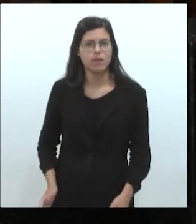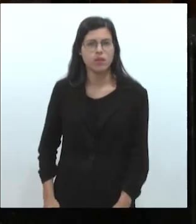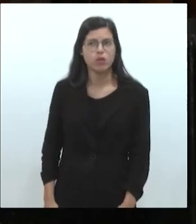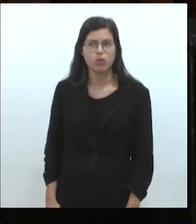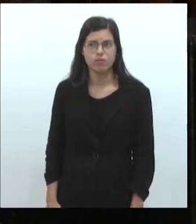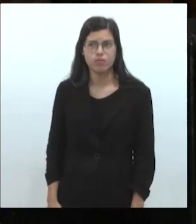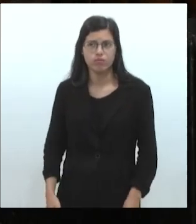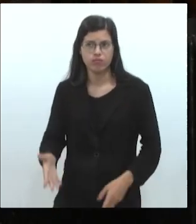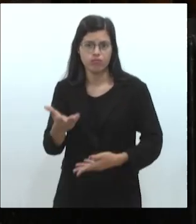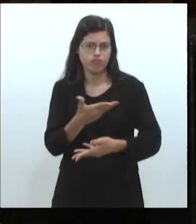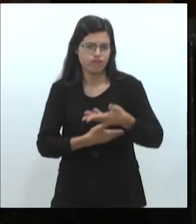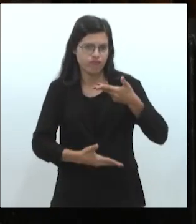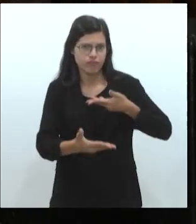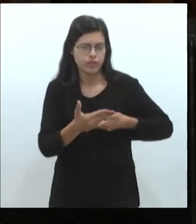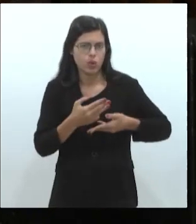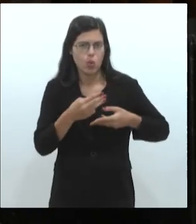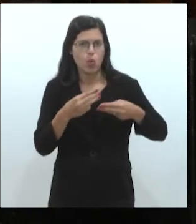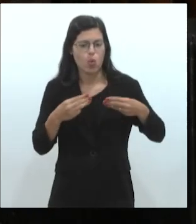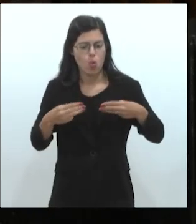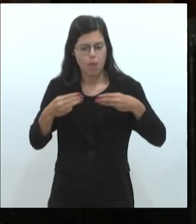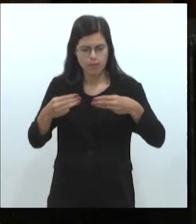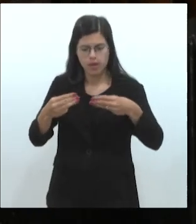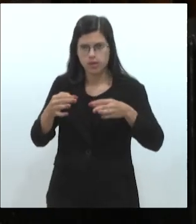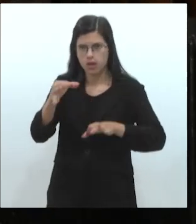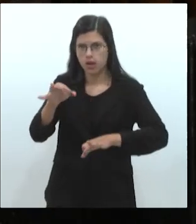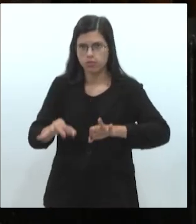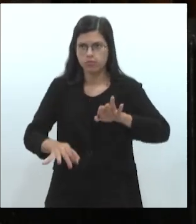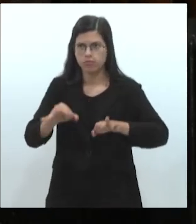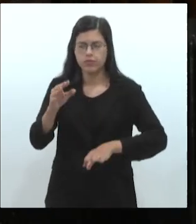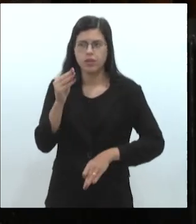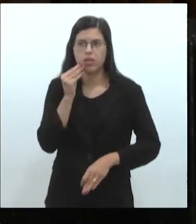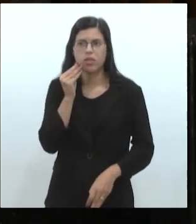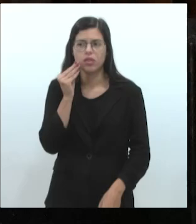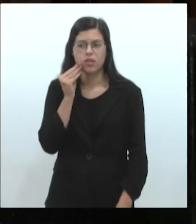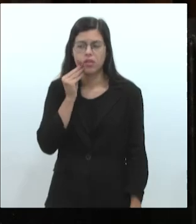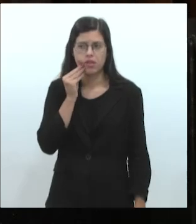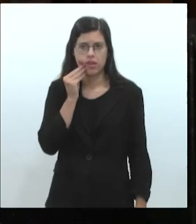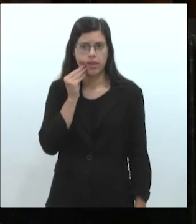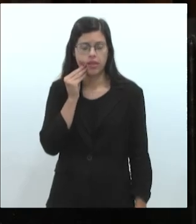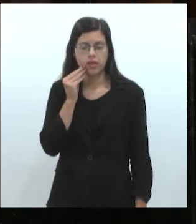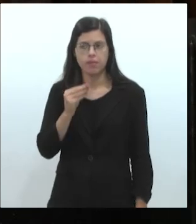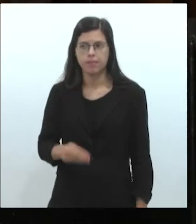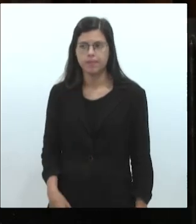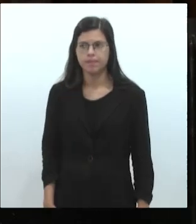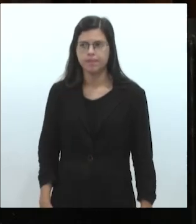interlocuções com o Ministério da Justiça tentam